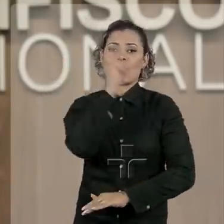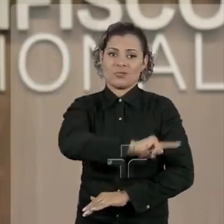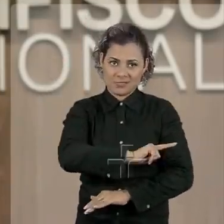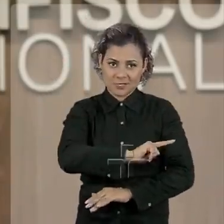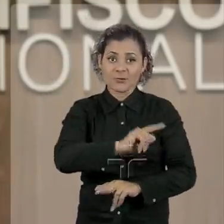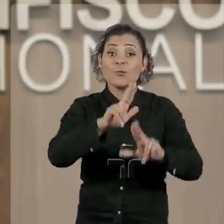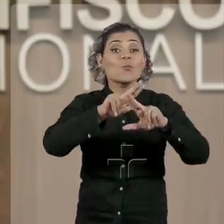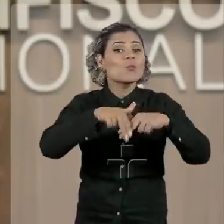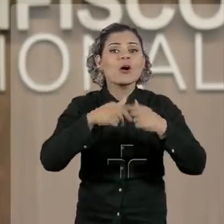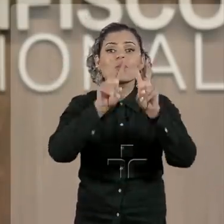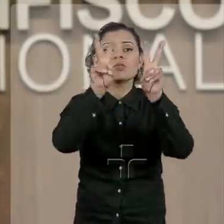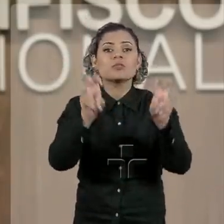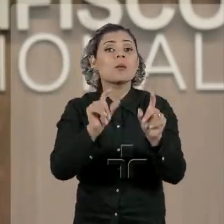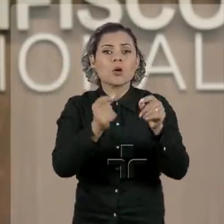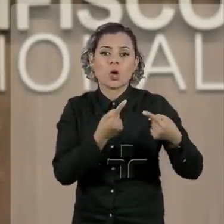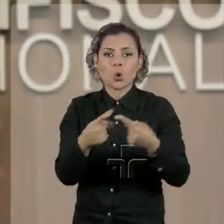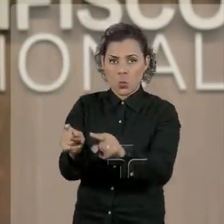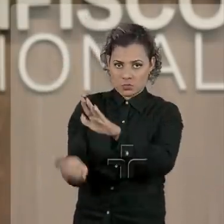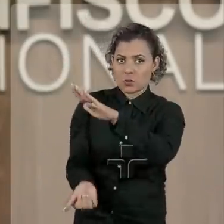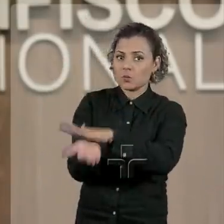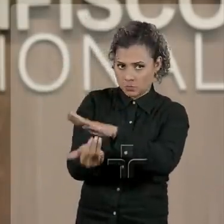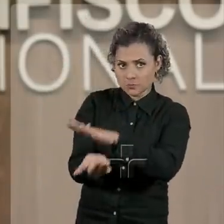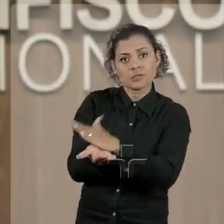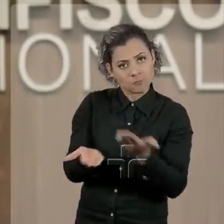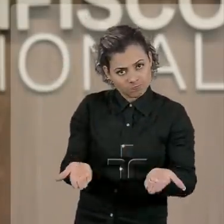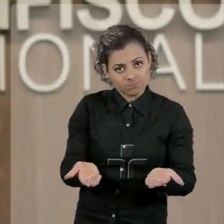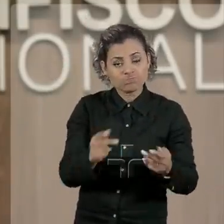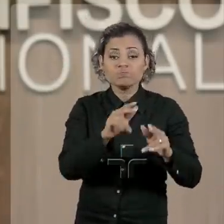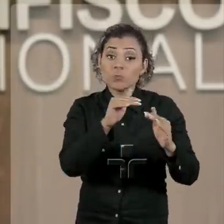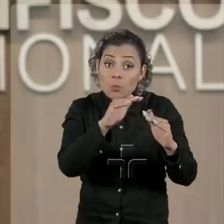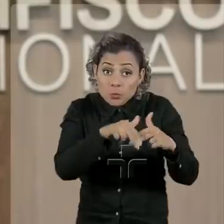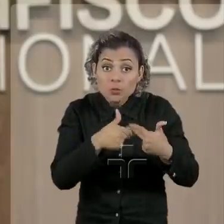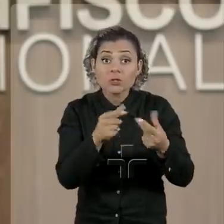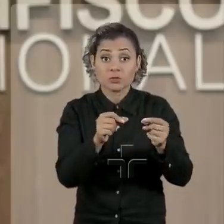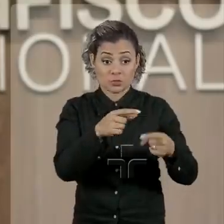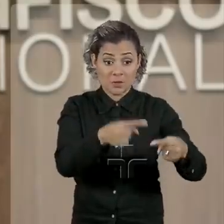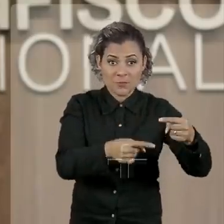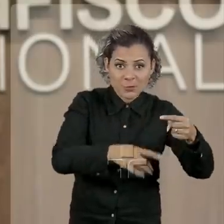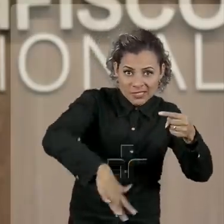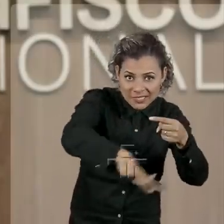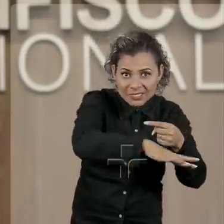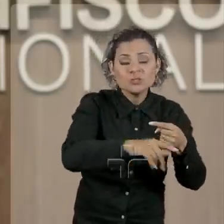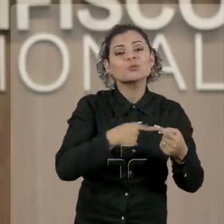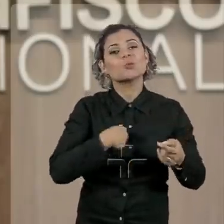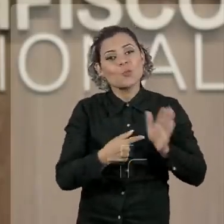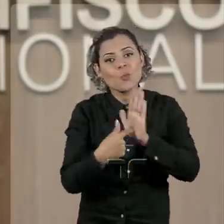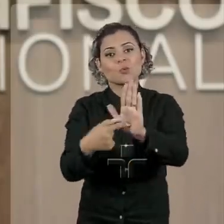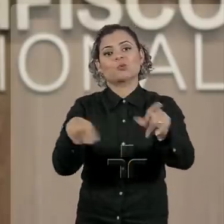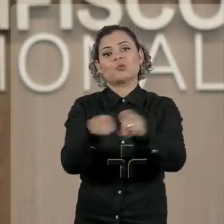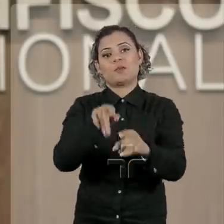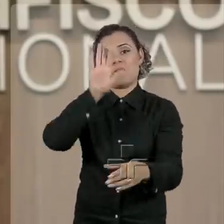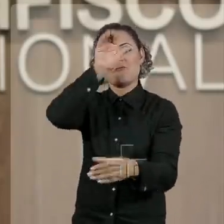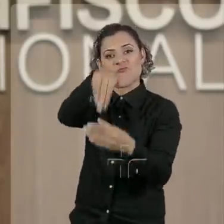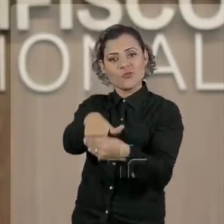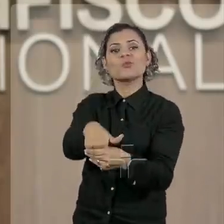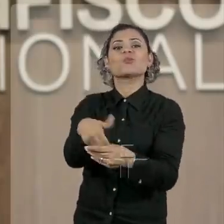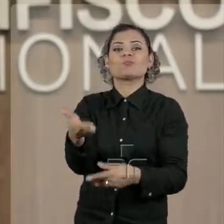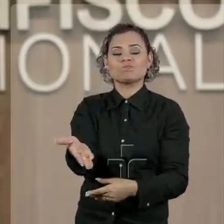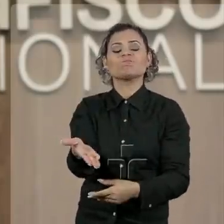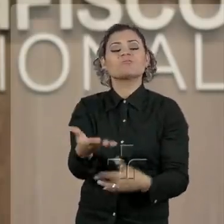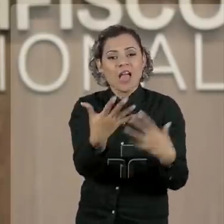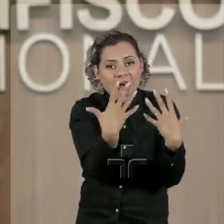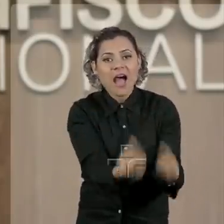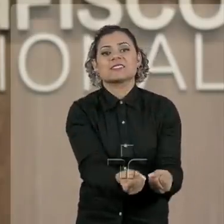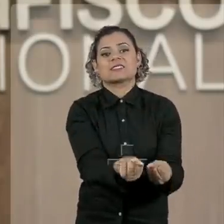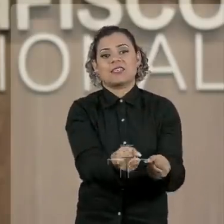que diz respeito ao combate à corrupção. E os parlamentares deram também uma demonstração de que estão